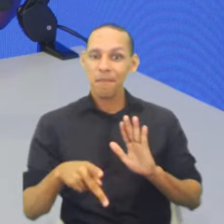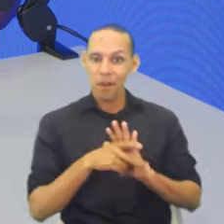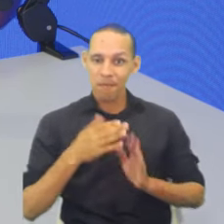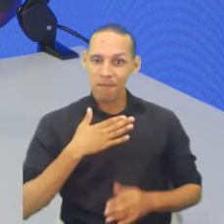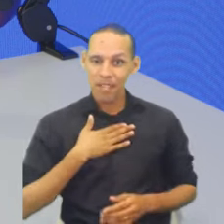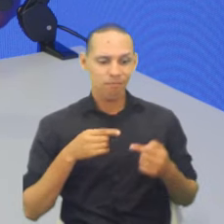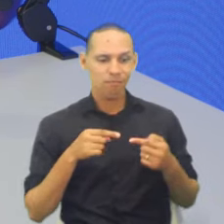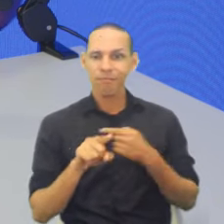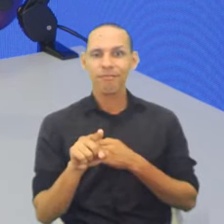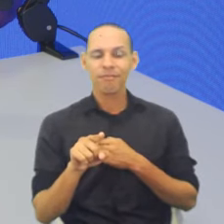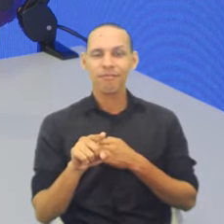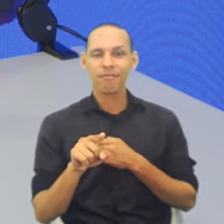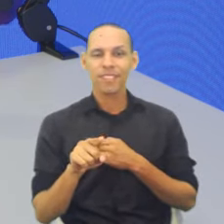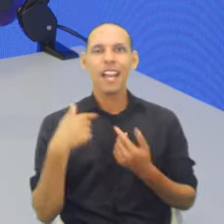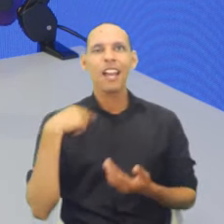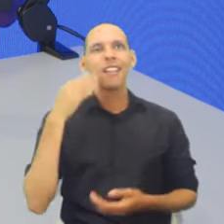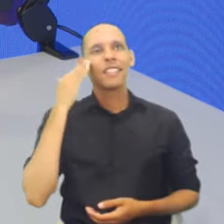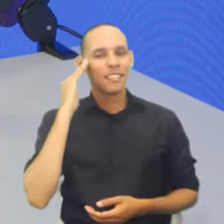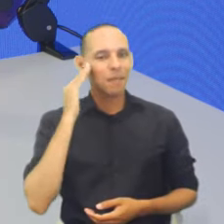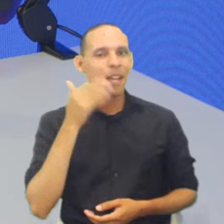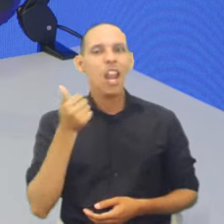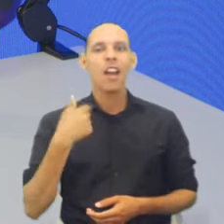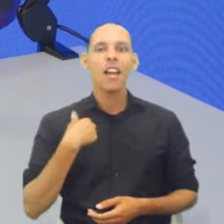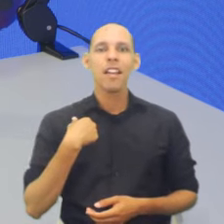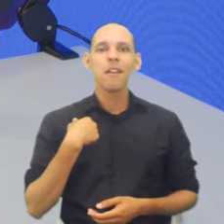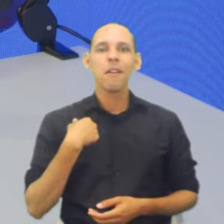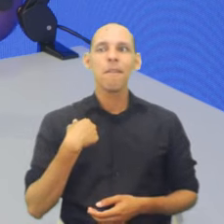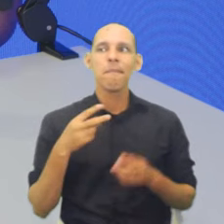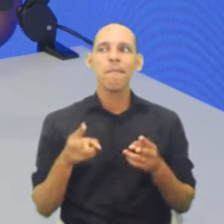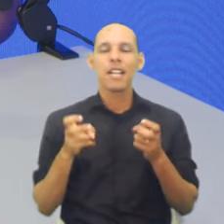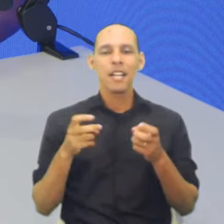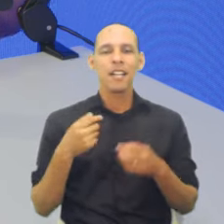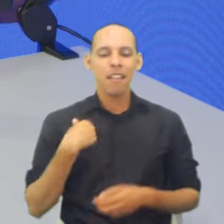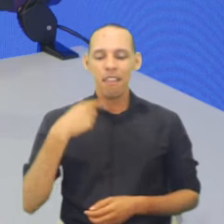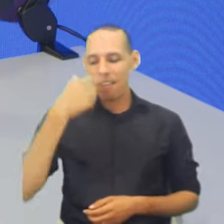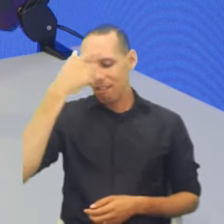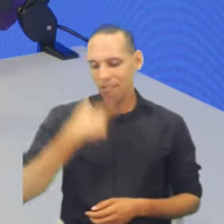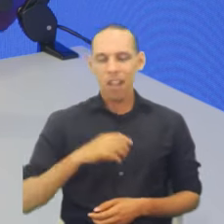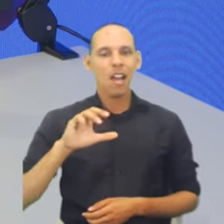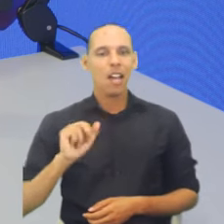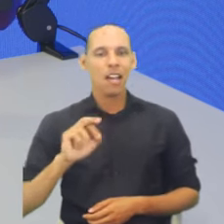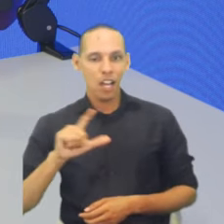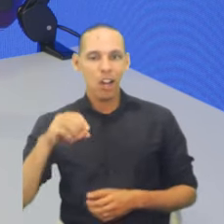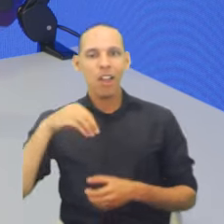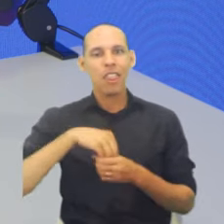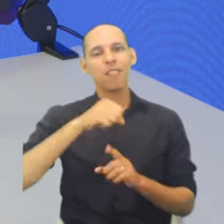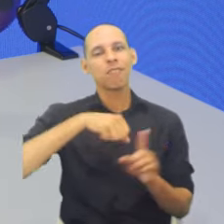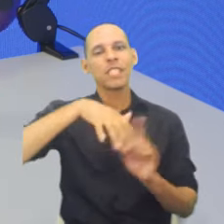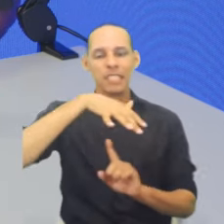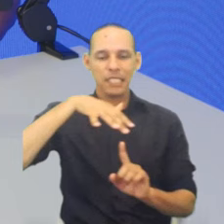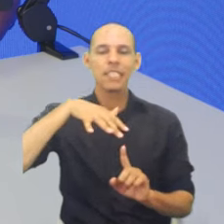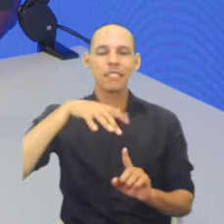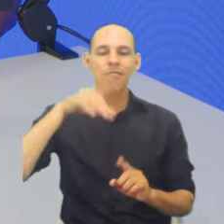sentido e eu passei a entendê-la me percebendo coexistindo quem é a Carol com deficiência numa sociedade com deficiência